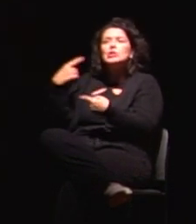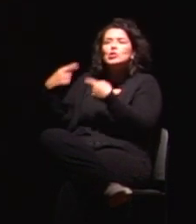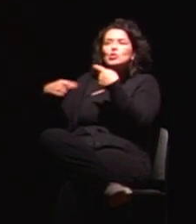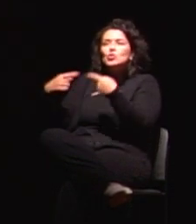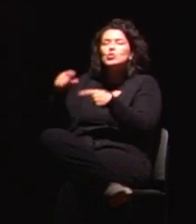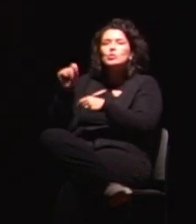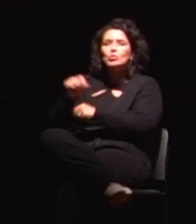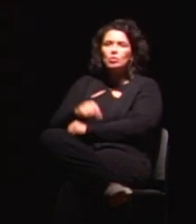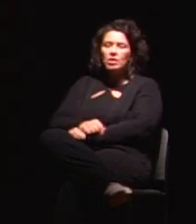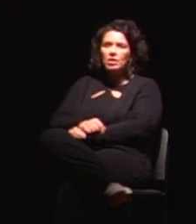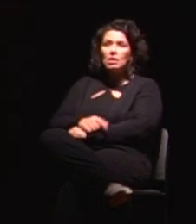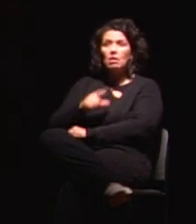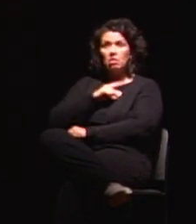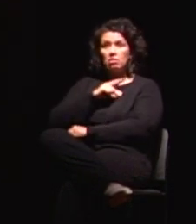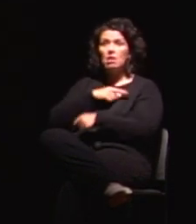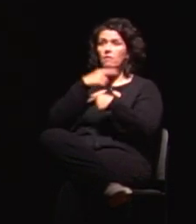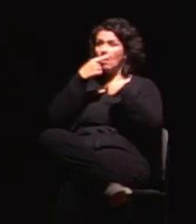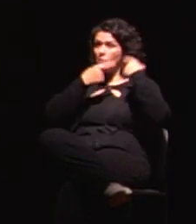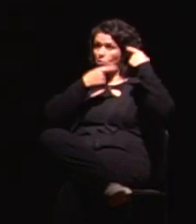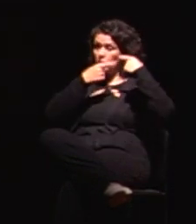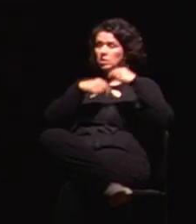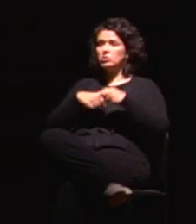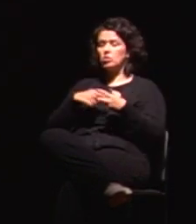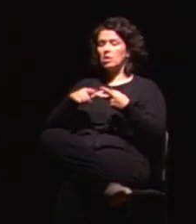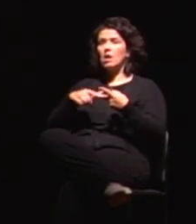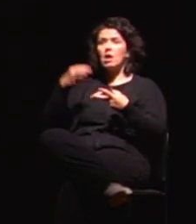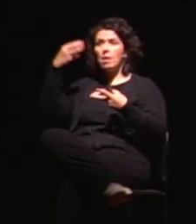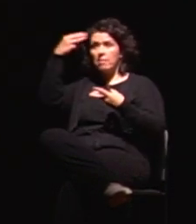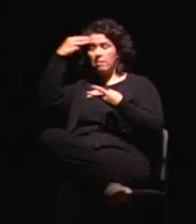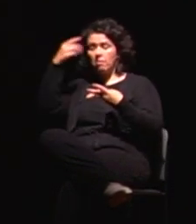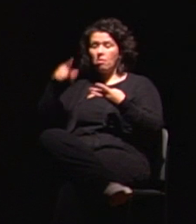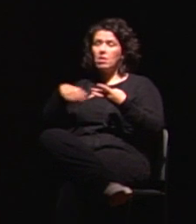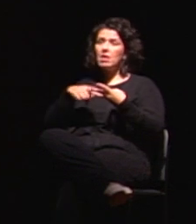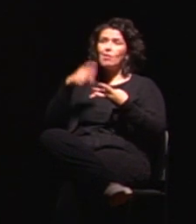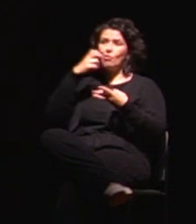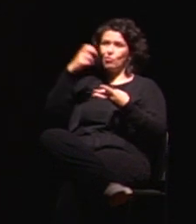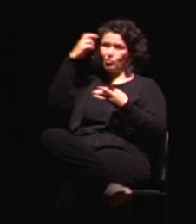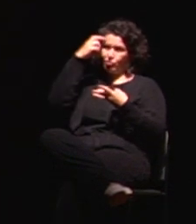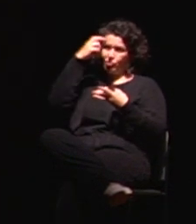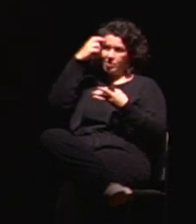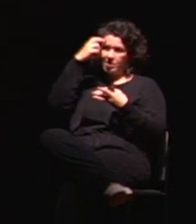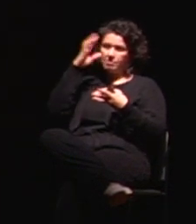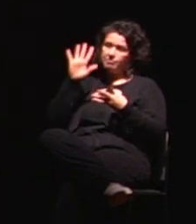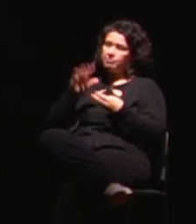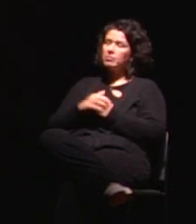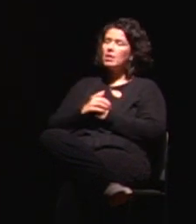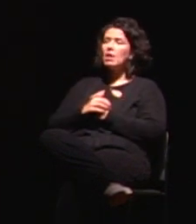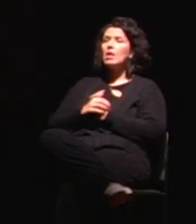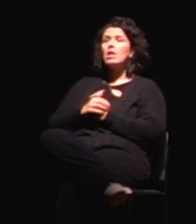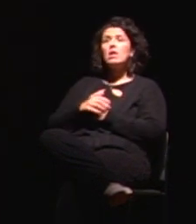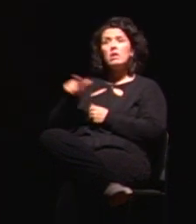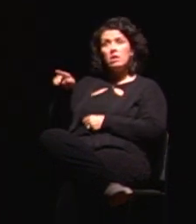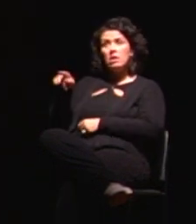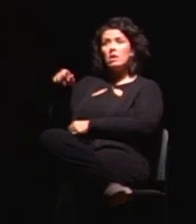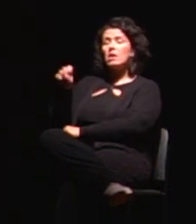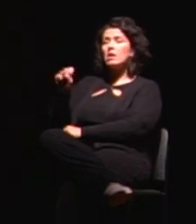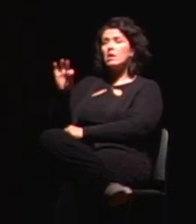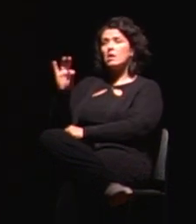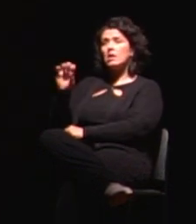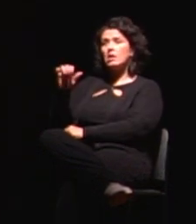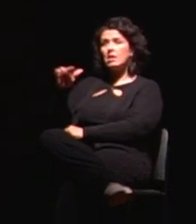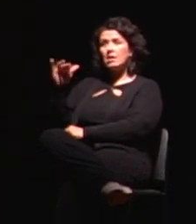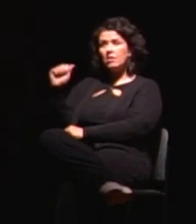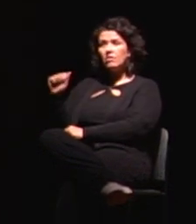a política, a memória e a cultura. E era a Estefânia, eu acho que ela tinha